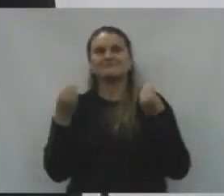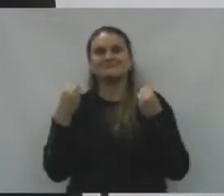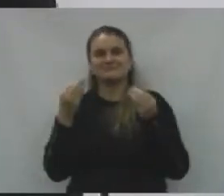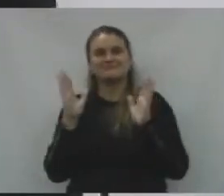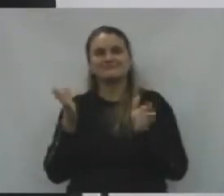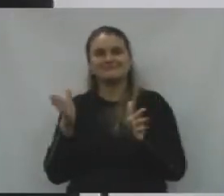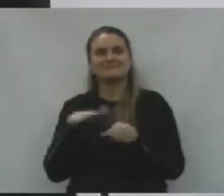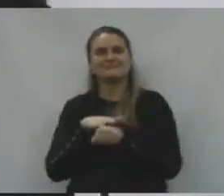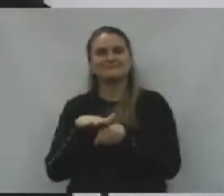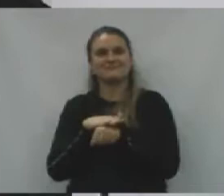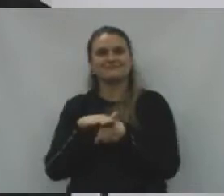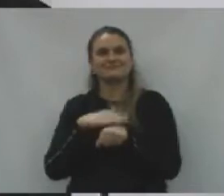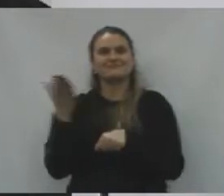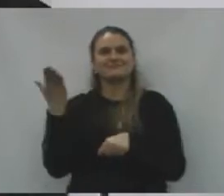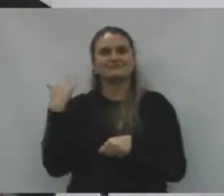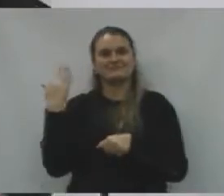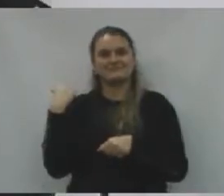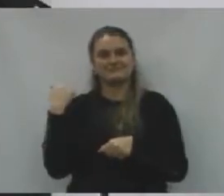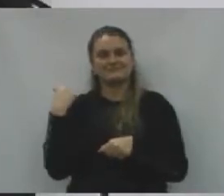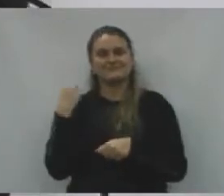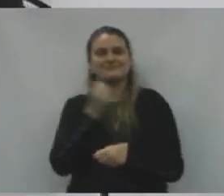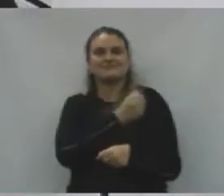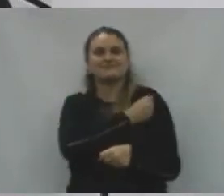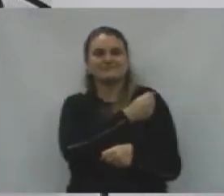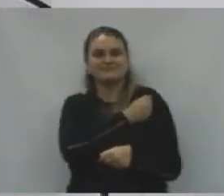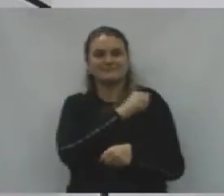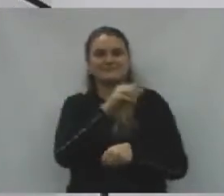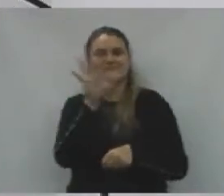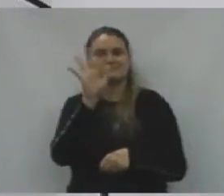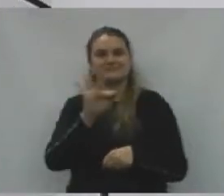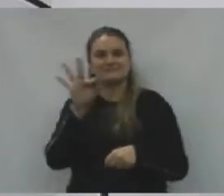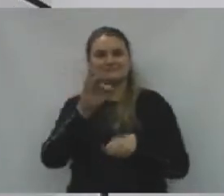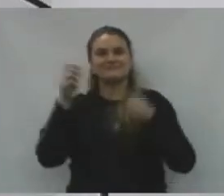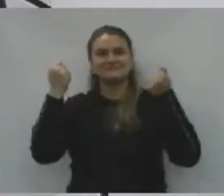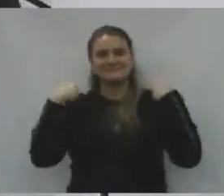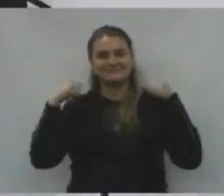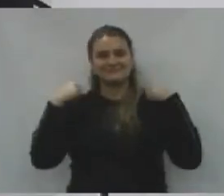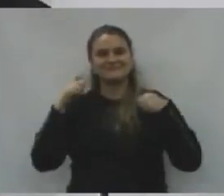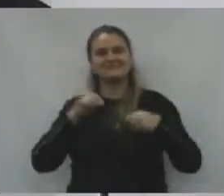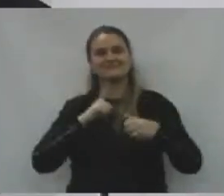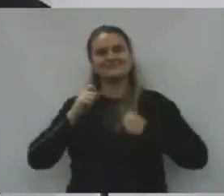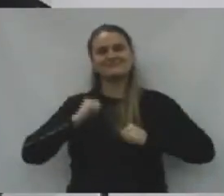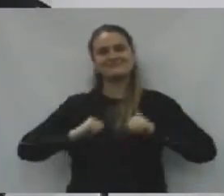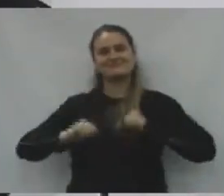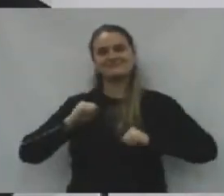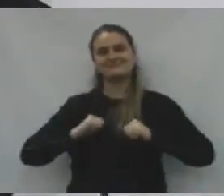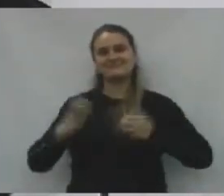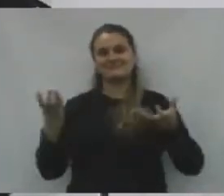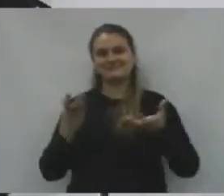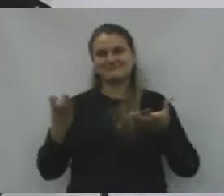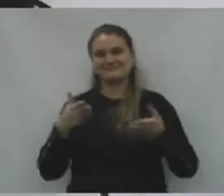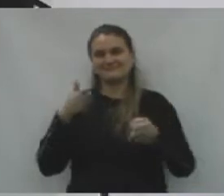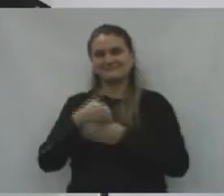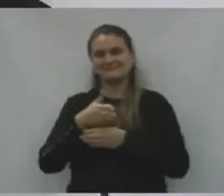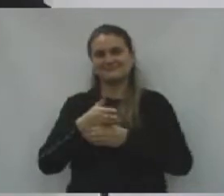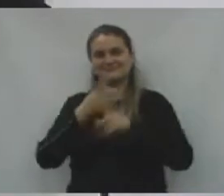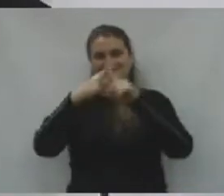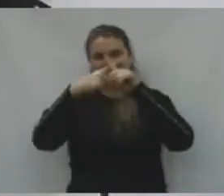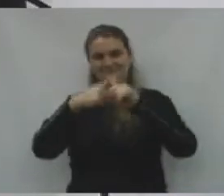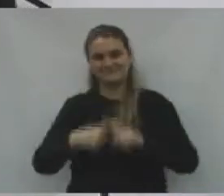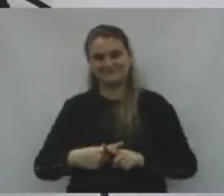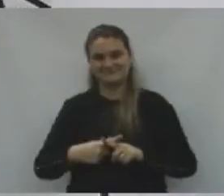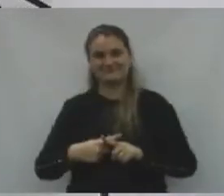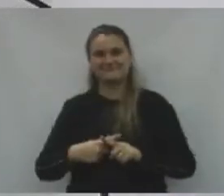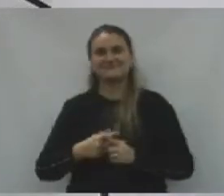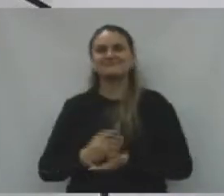havíamos conversado, né? Os acadêmicos de educação física estão ansiosos para jogar nessa quadra